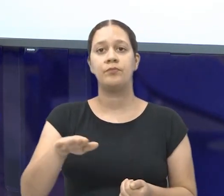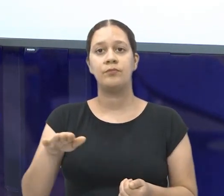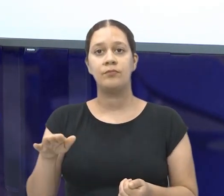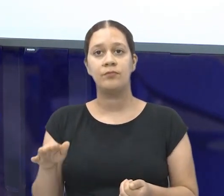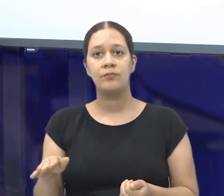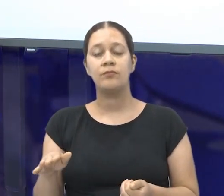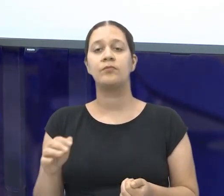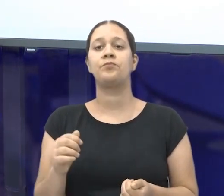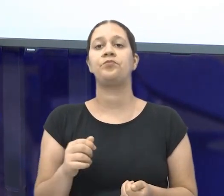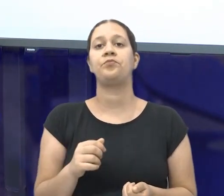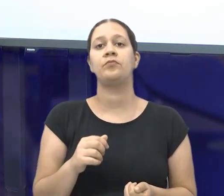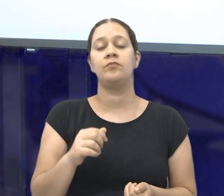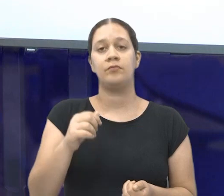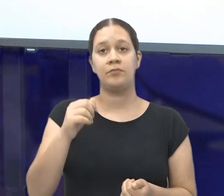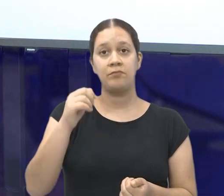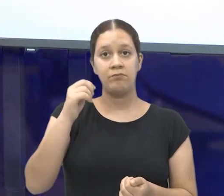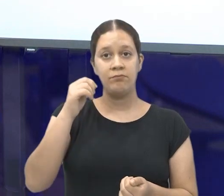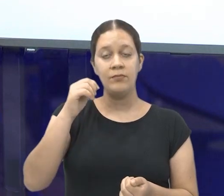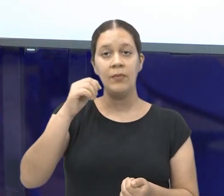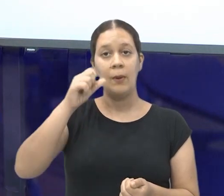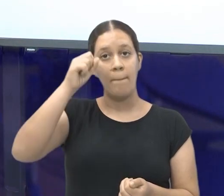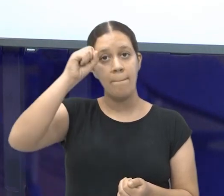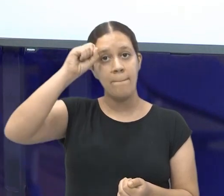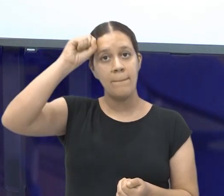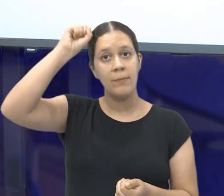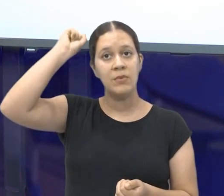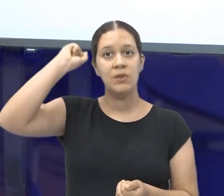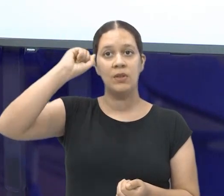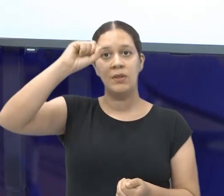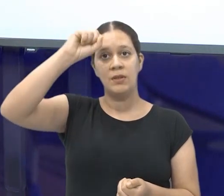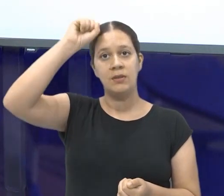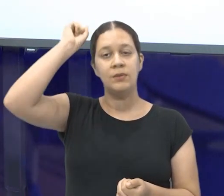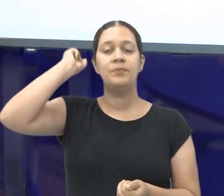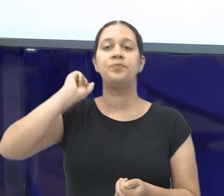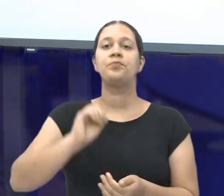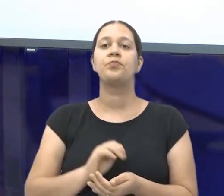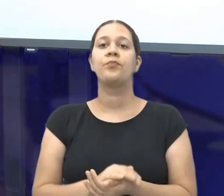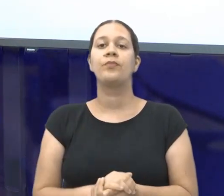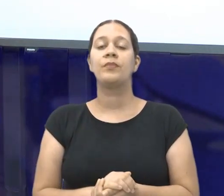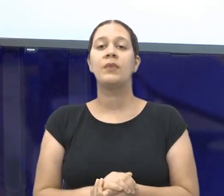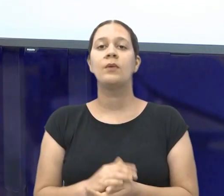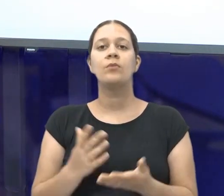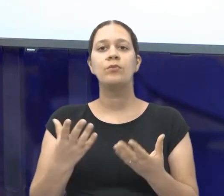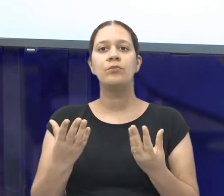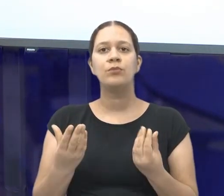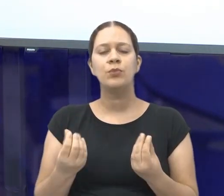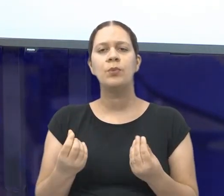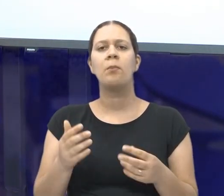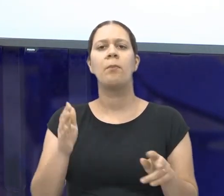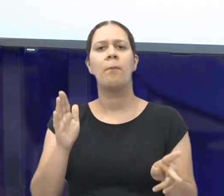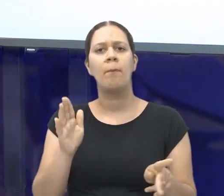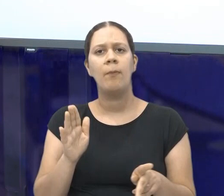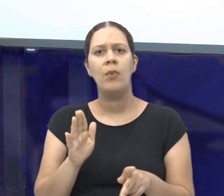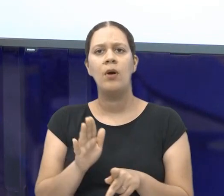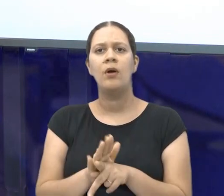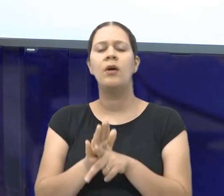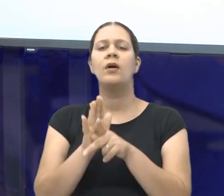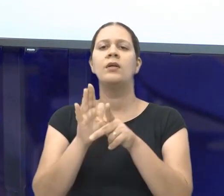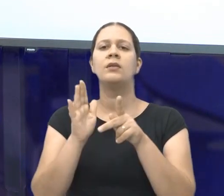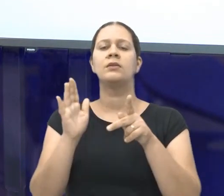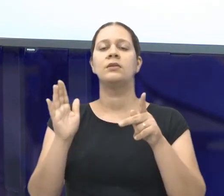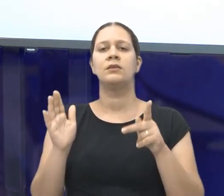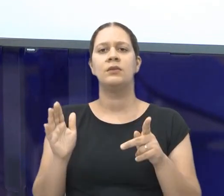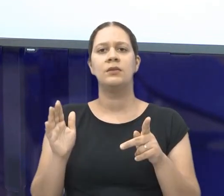passam uma máquina em seu cabelo e ficam carecas, não fizeram isso por acaso. para muitos fazem parte também de um rito, de